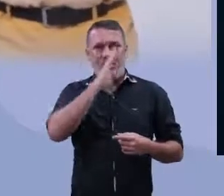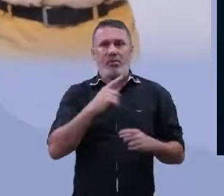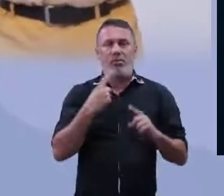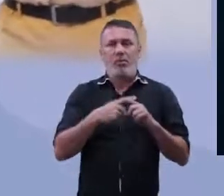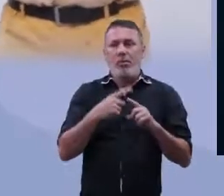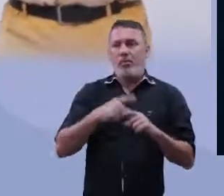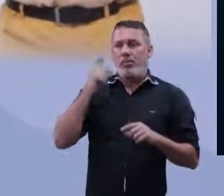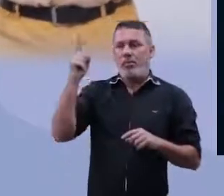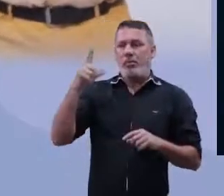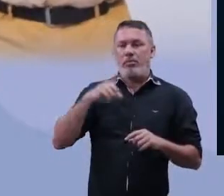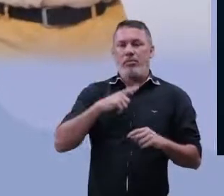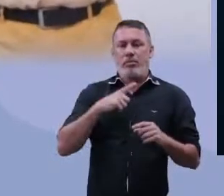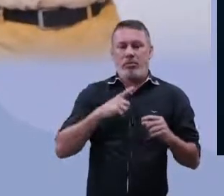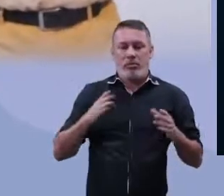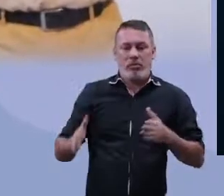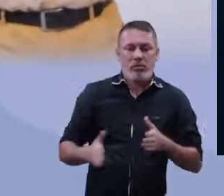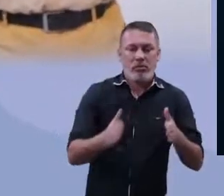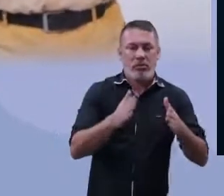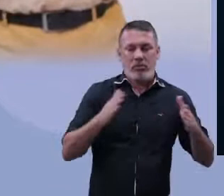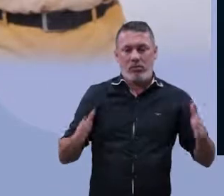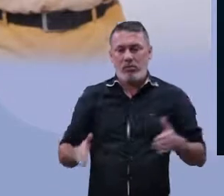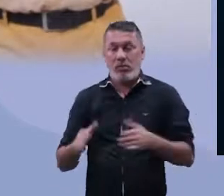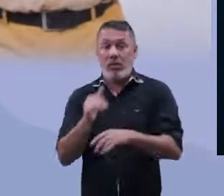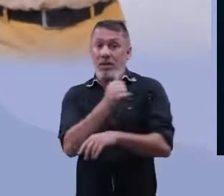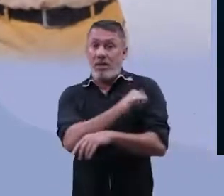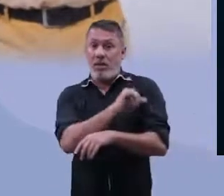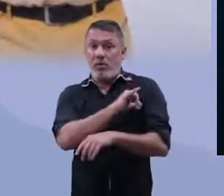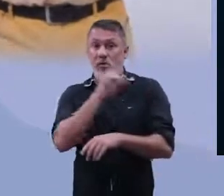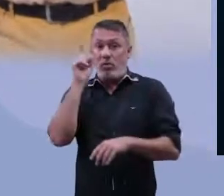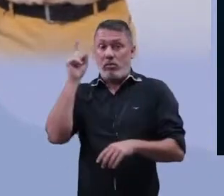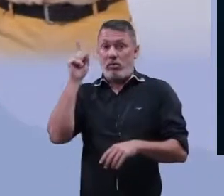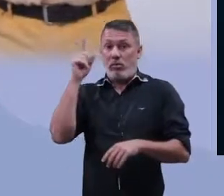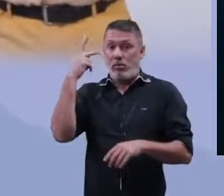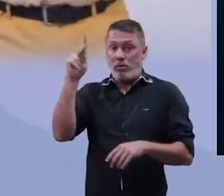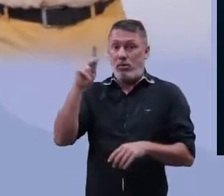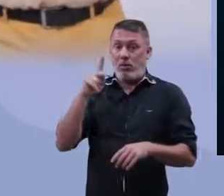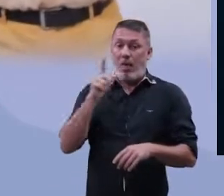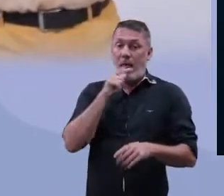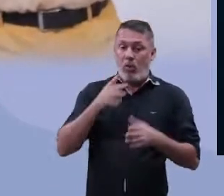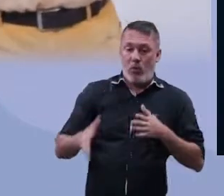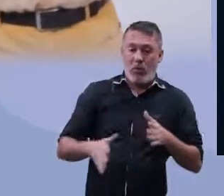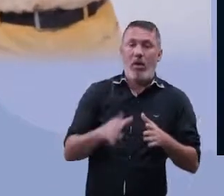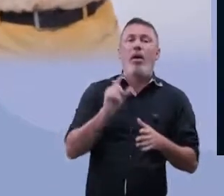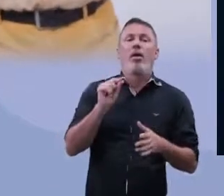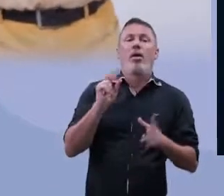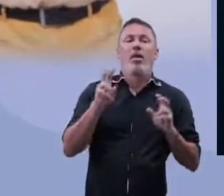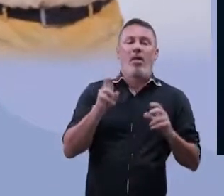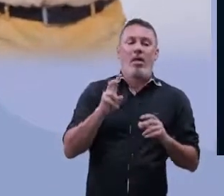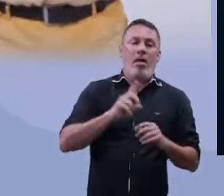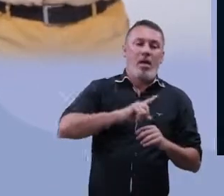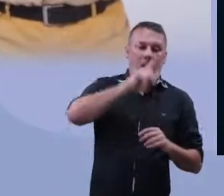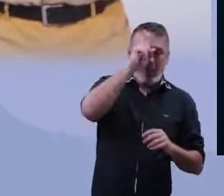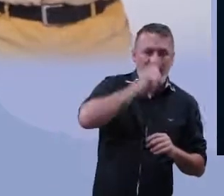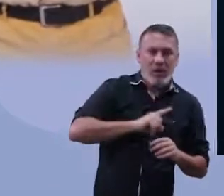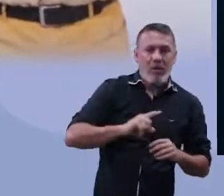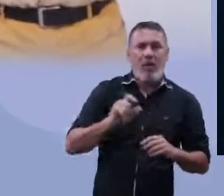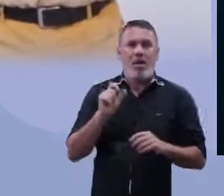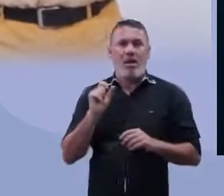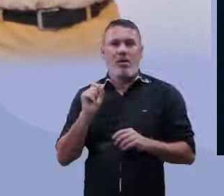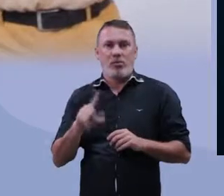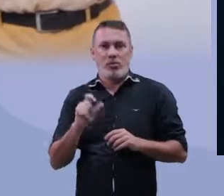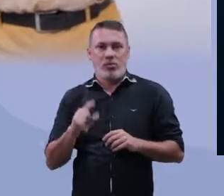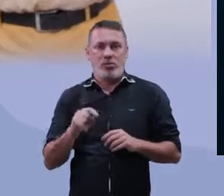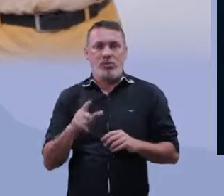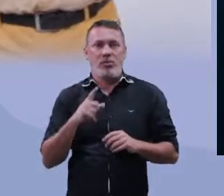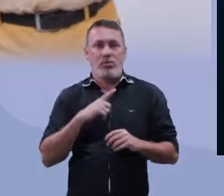dos rios Huanghe e Yangtze-Kiang, o rio amarelo e o rio azul, né, a chamada